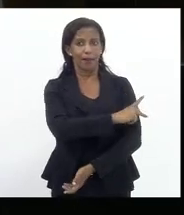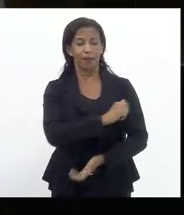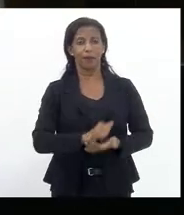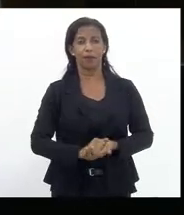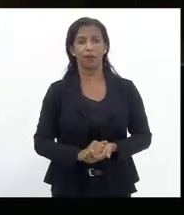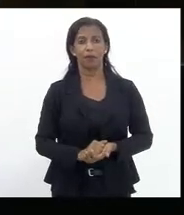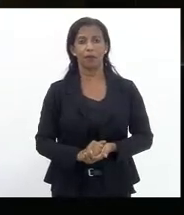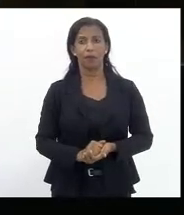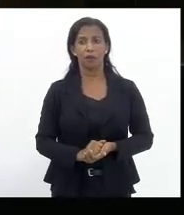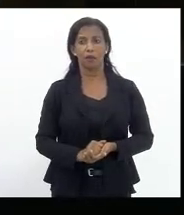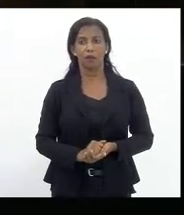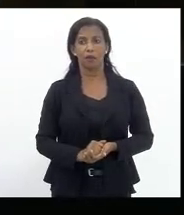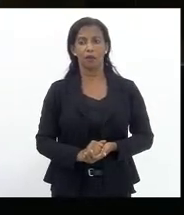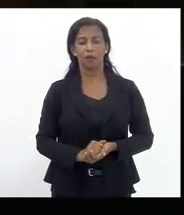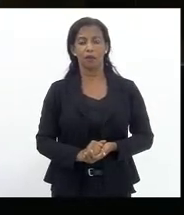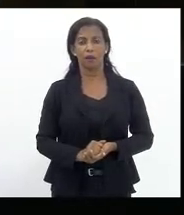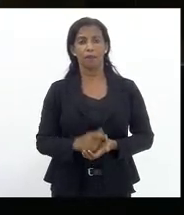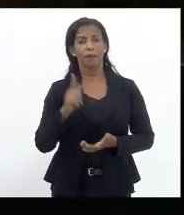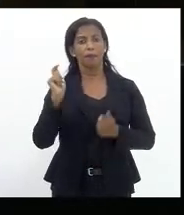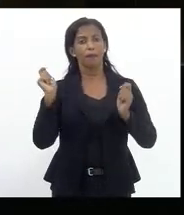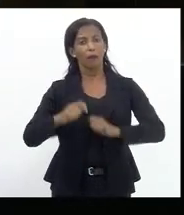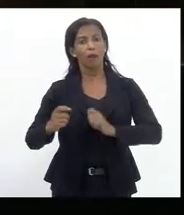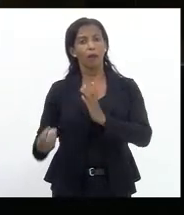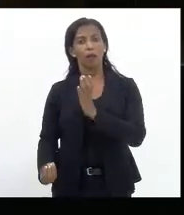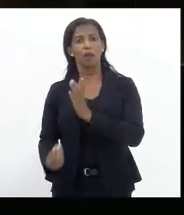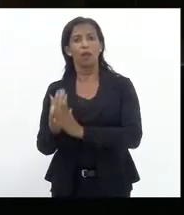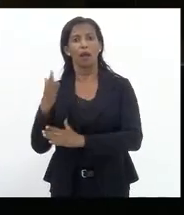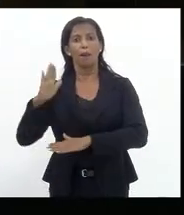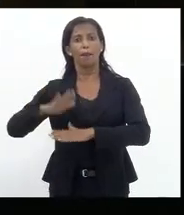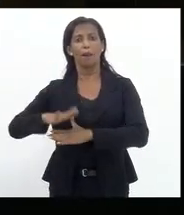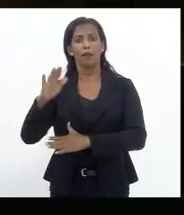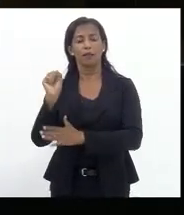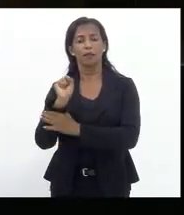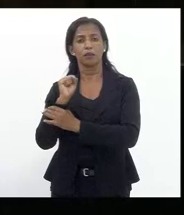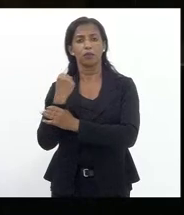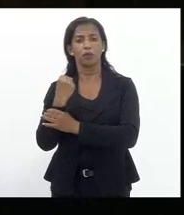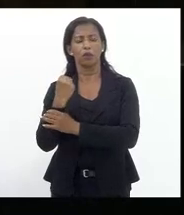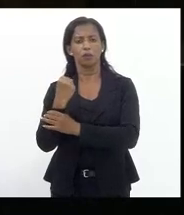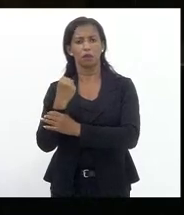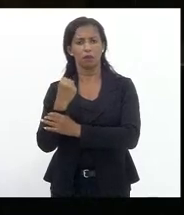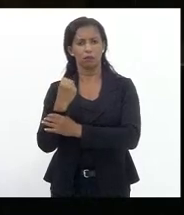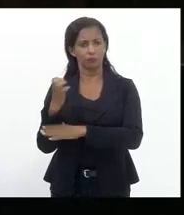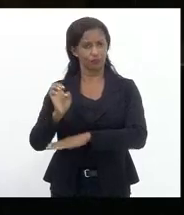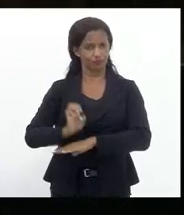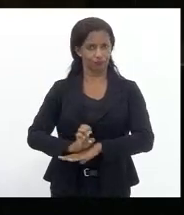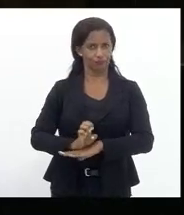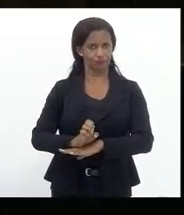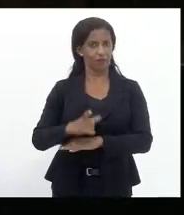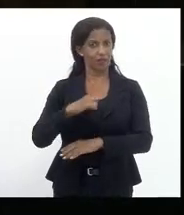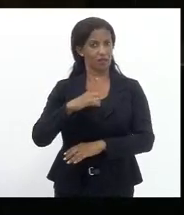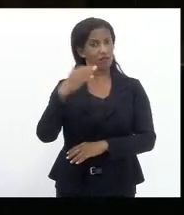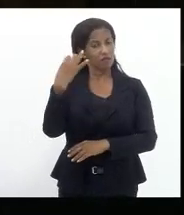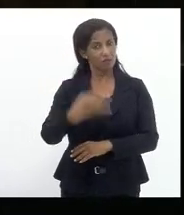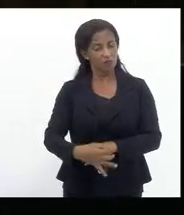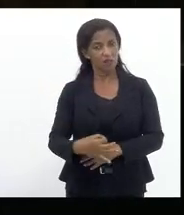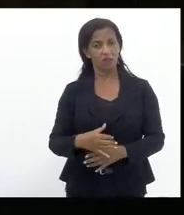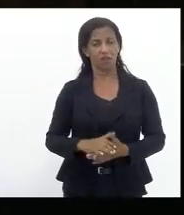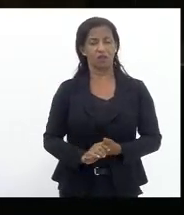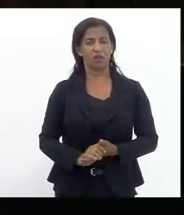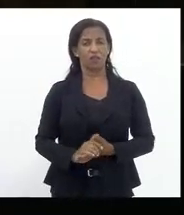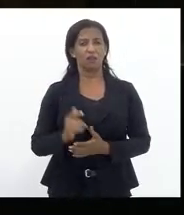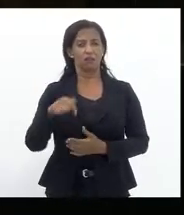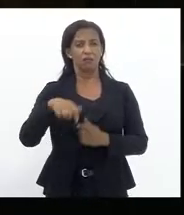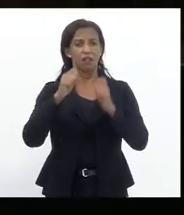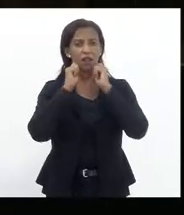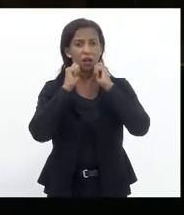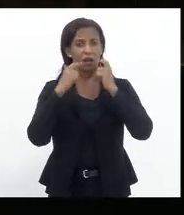que pudesse criar mais segurança para o nosso Estado. Eu tenho certeza que essa